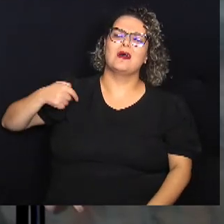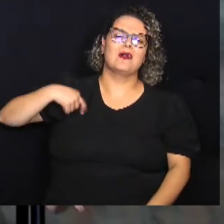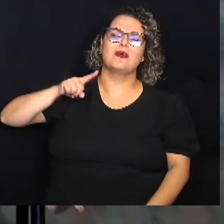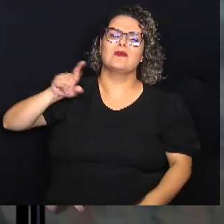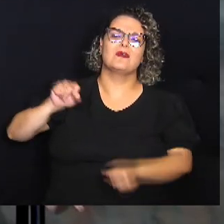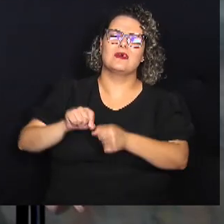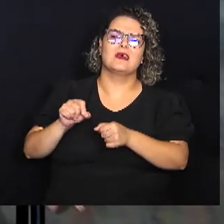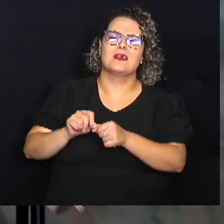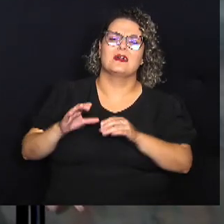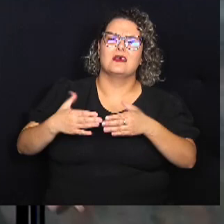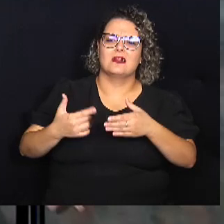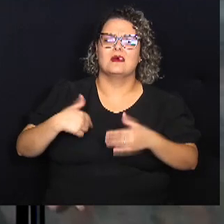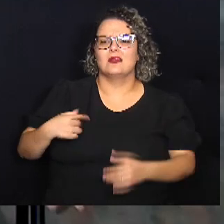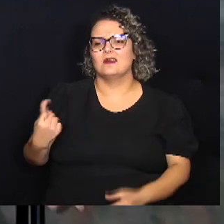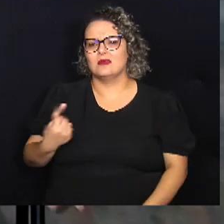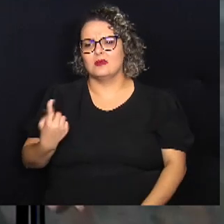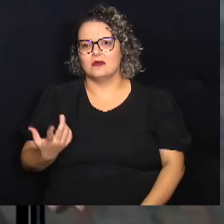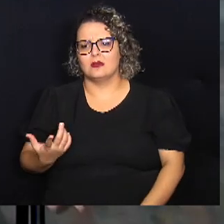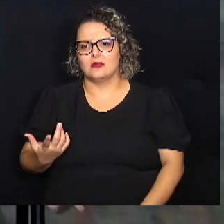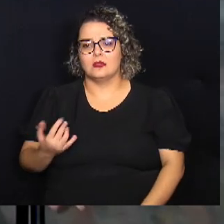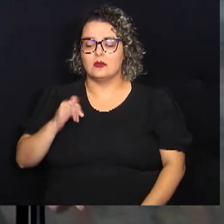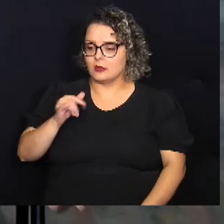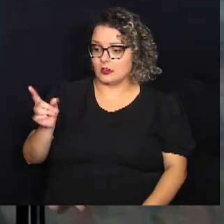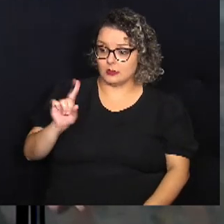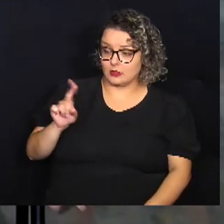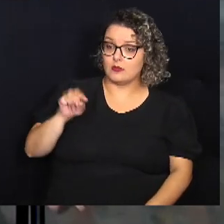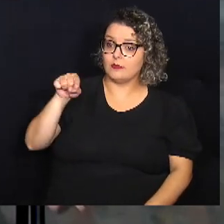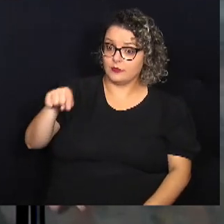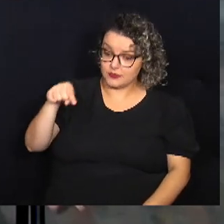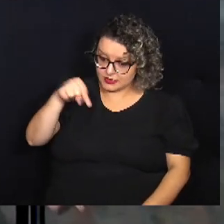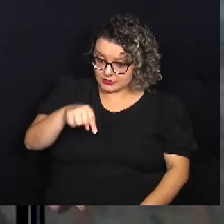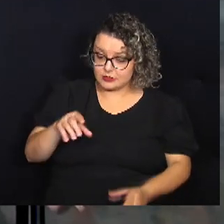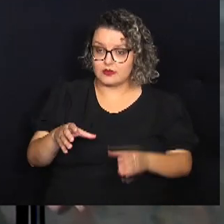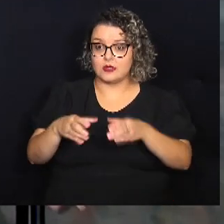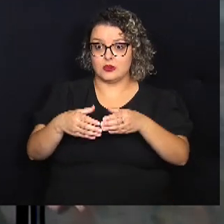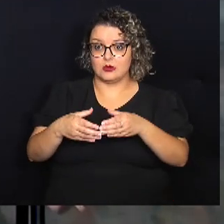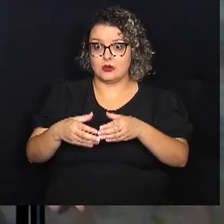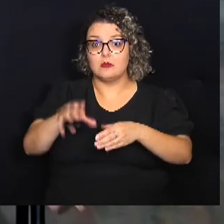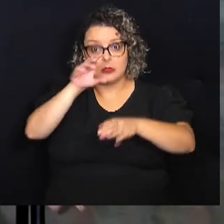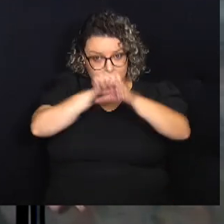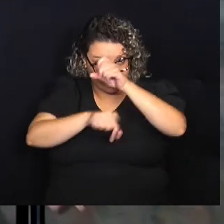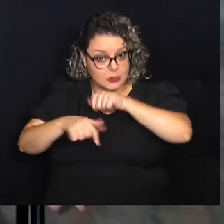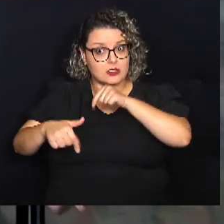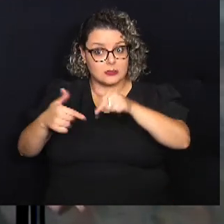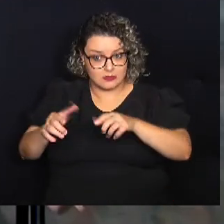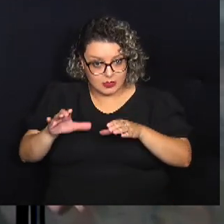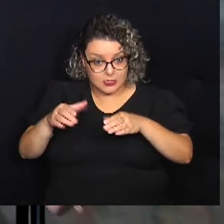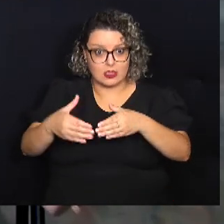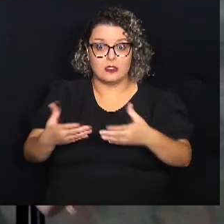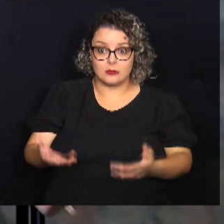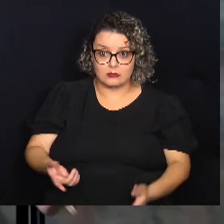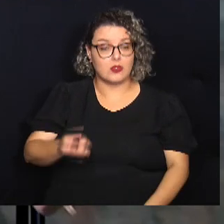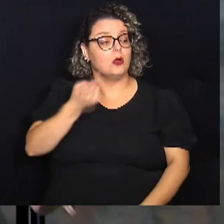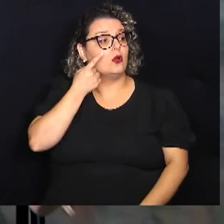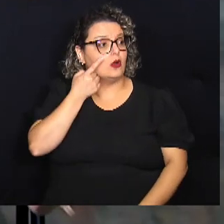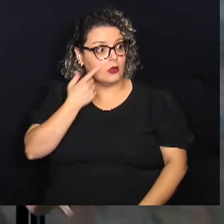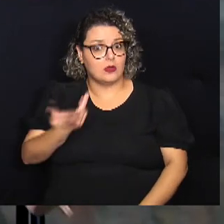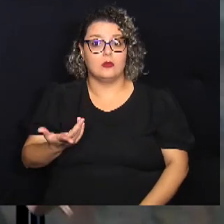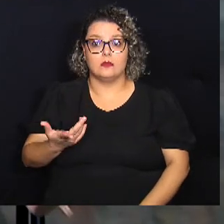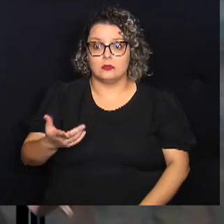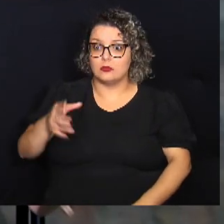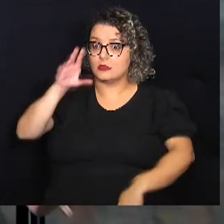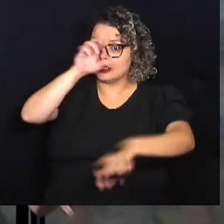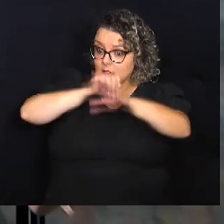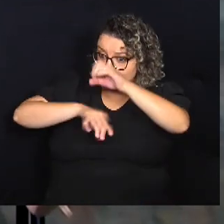vou fazer sozinho. E eu digo: não, você vai fazer em grupo, inclusive para aprender a trabalhar em grupo. Olha só. Inclusive para